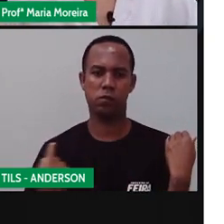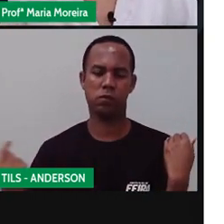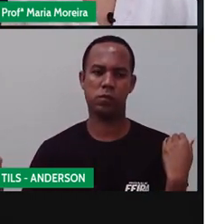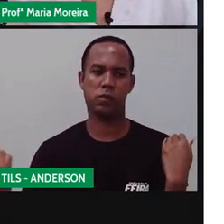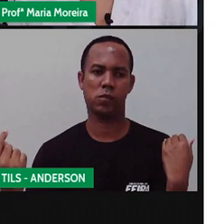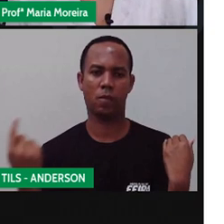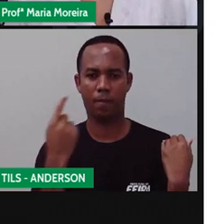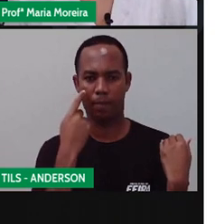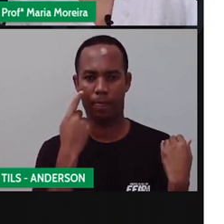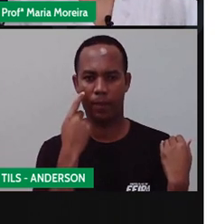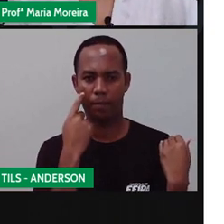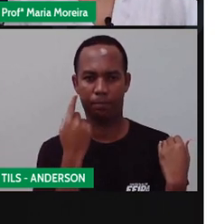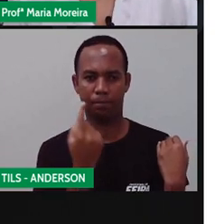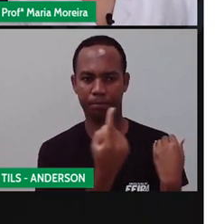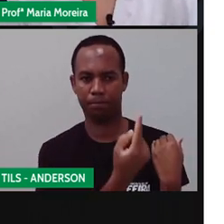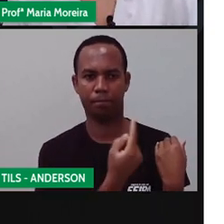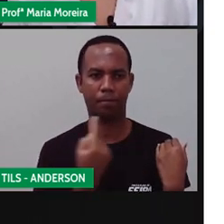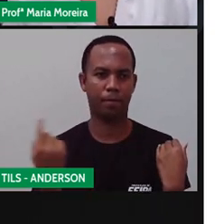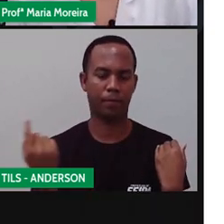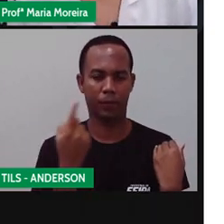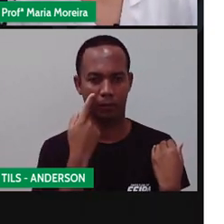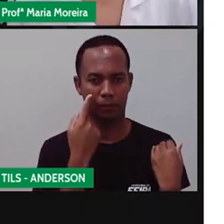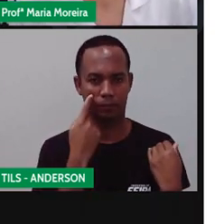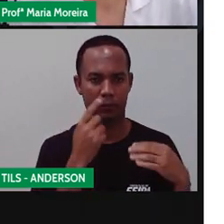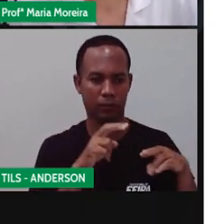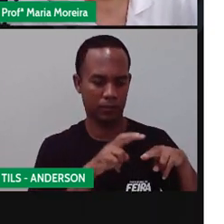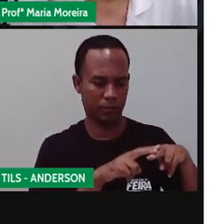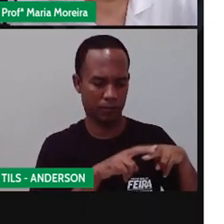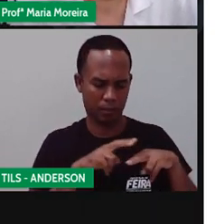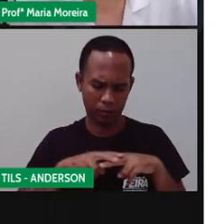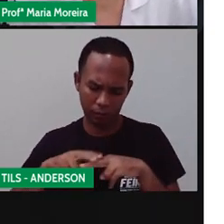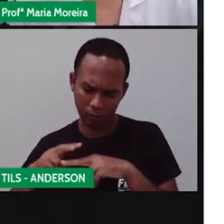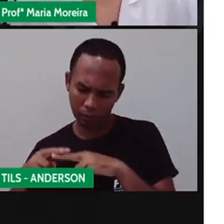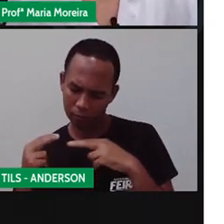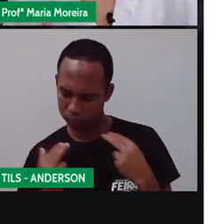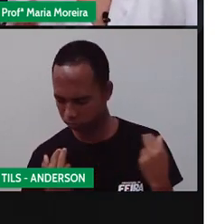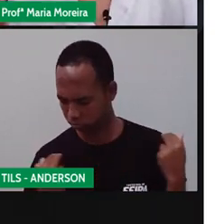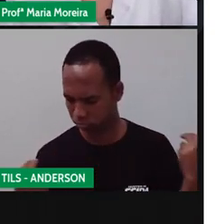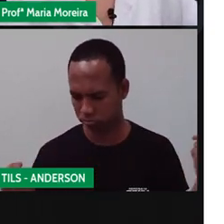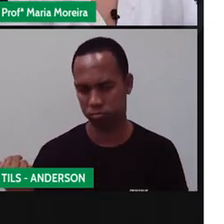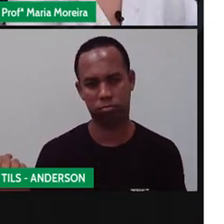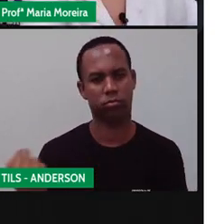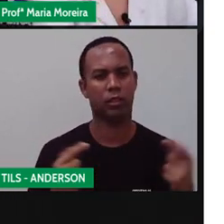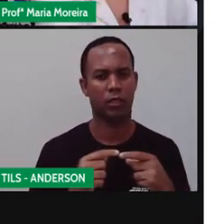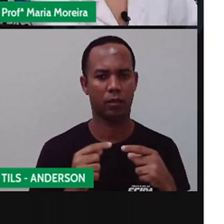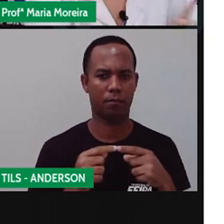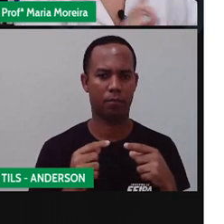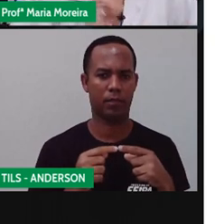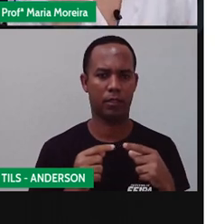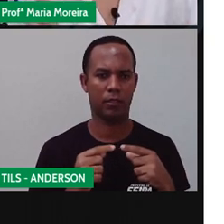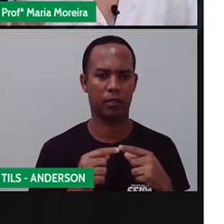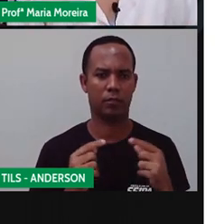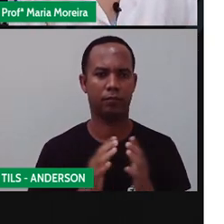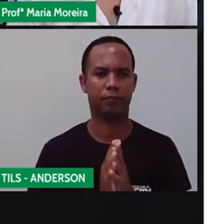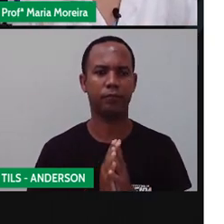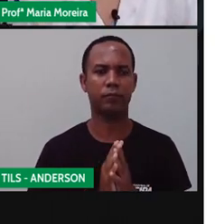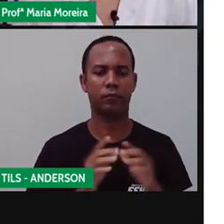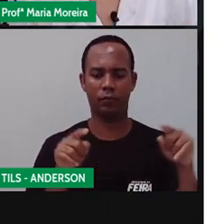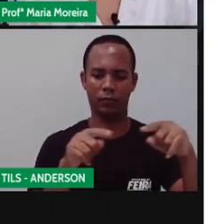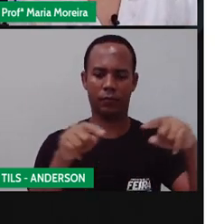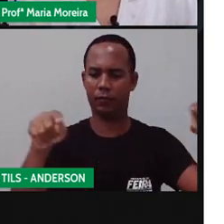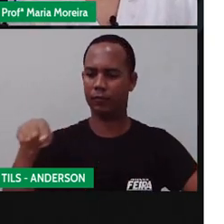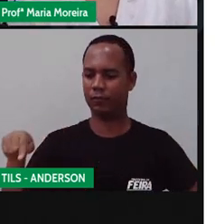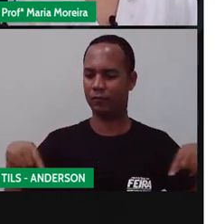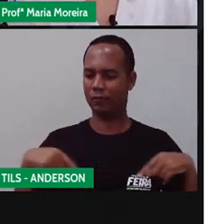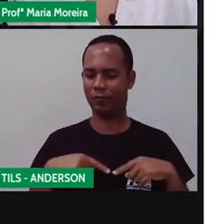formando a metade de um círculo. Vamos sentar em círculo hoje. Então, o círculo tomaria a sala